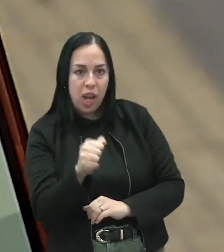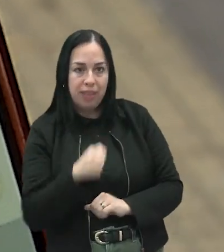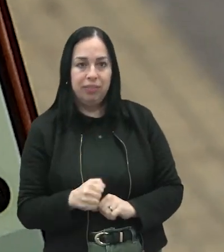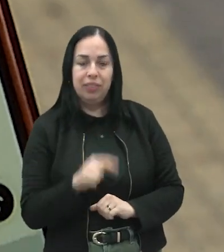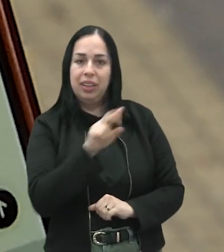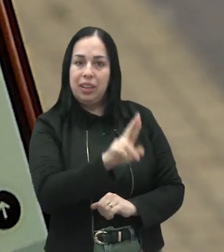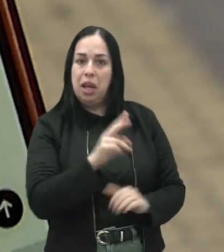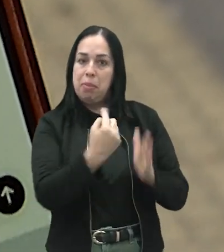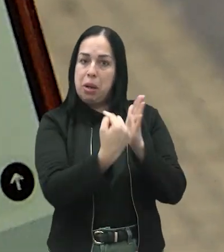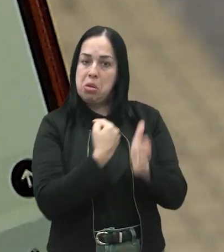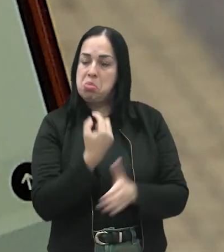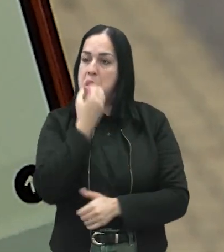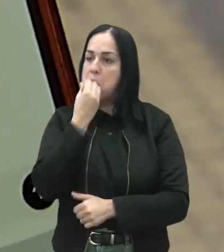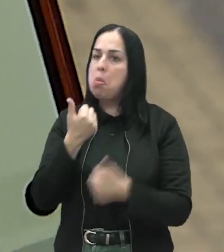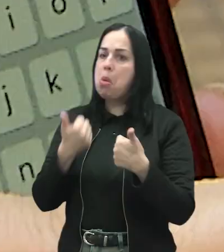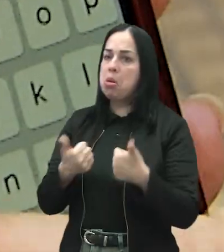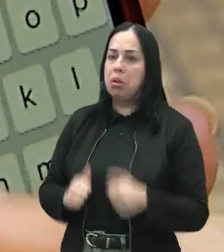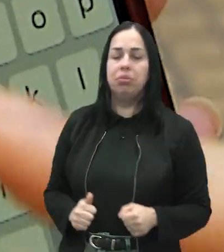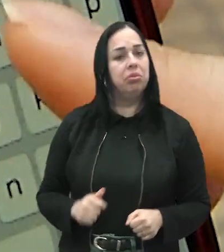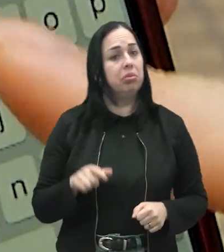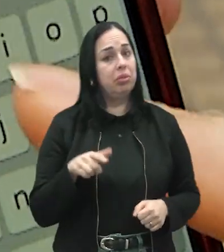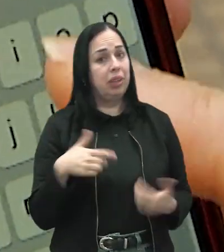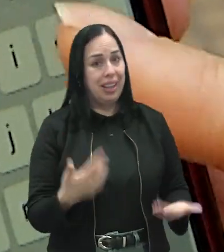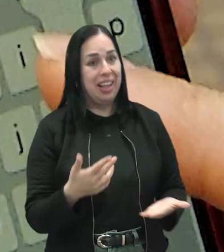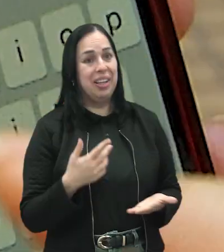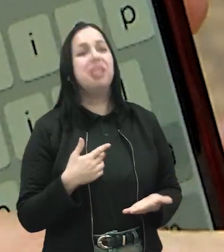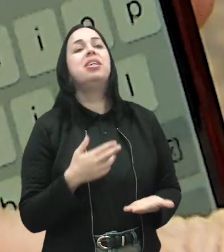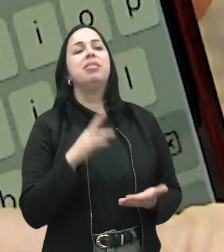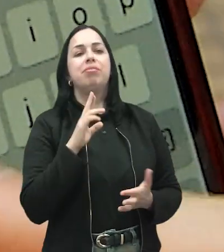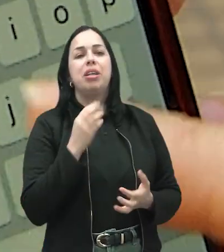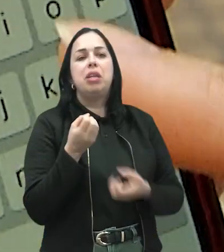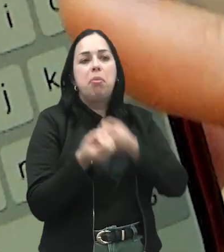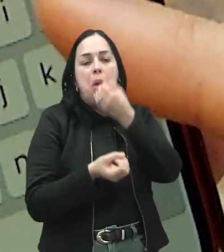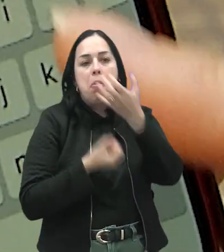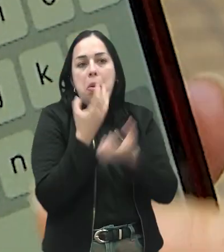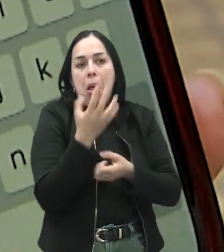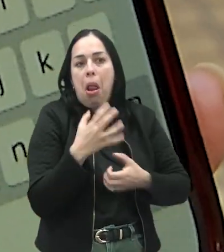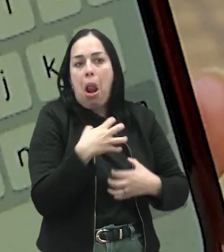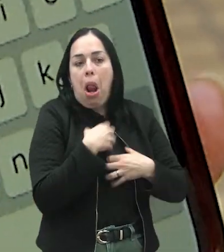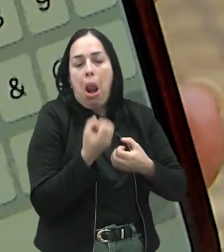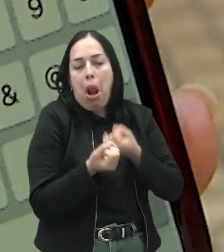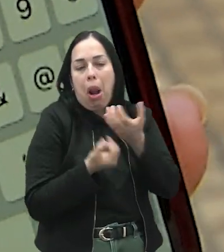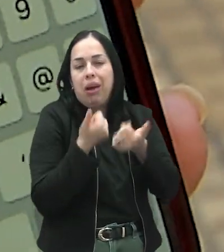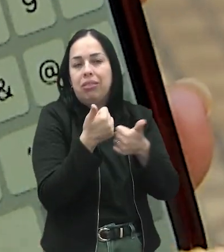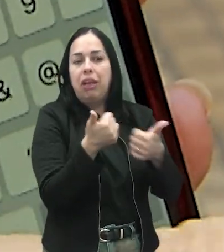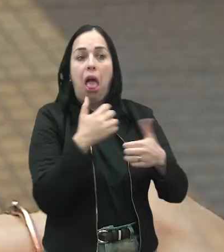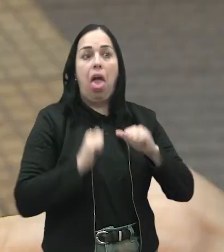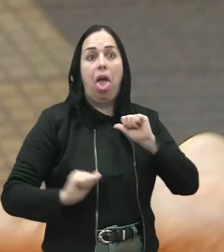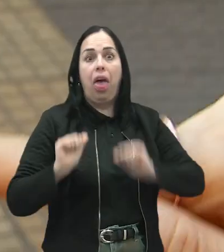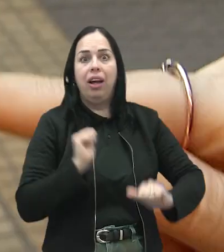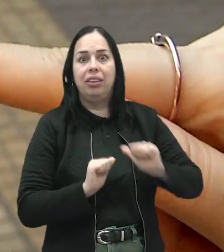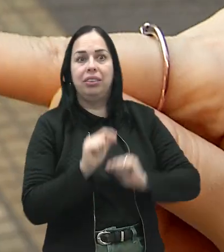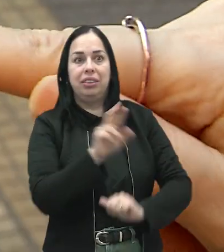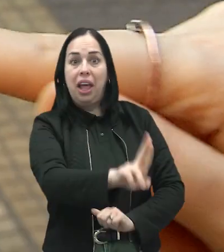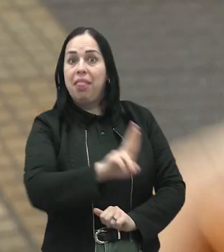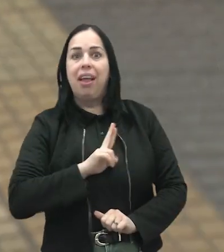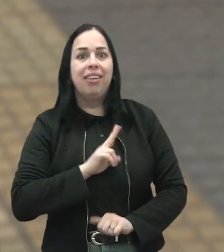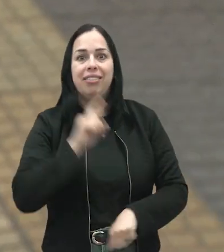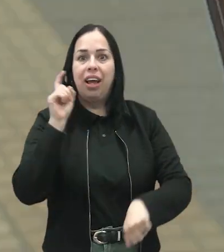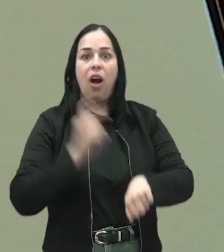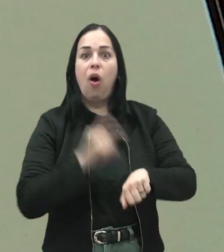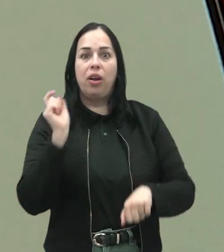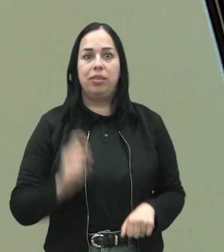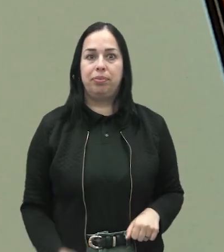app pergunta como está o seu dia. Então você compartilha um sentimento, escreve que está ansioso. A resposta vem